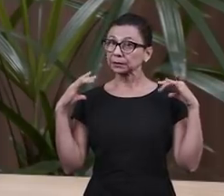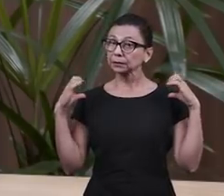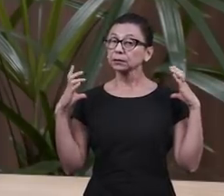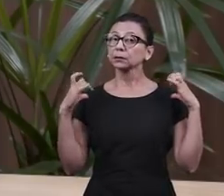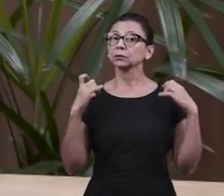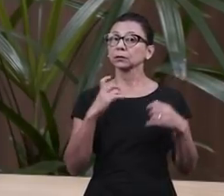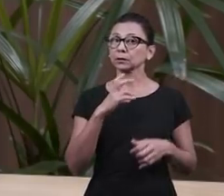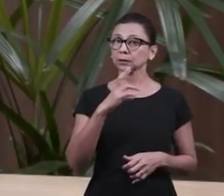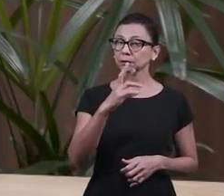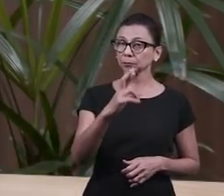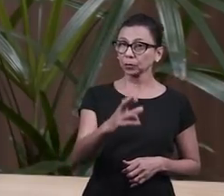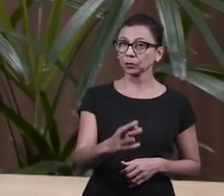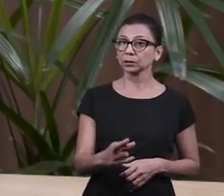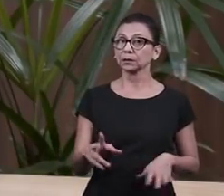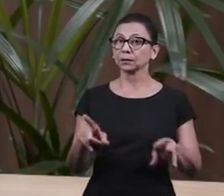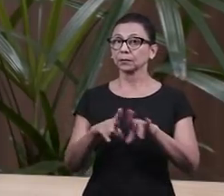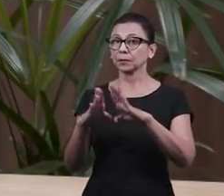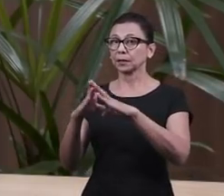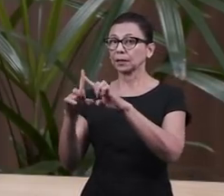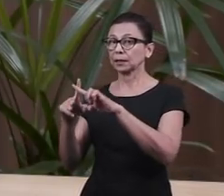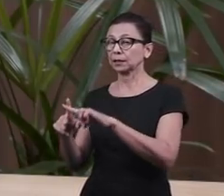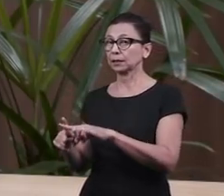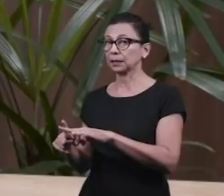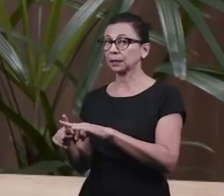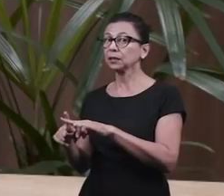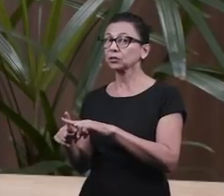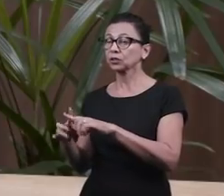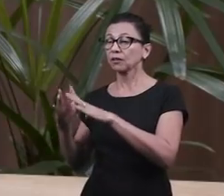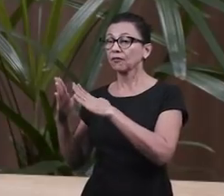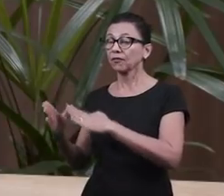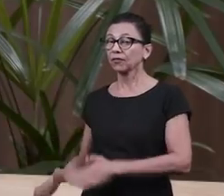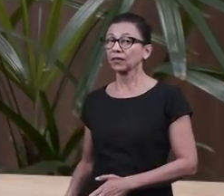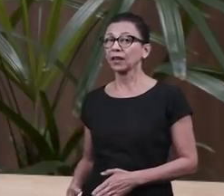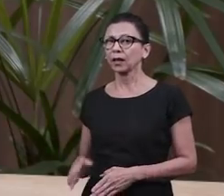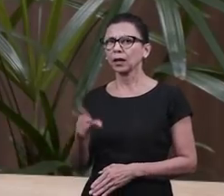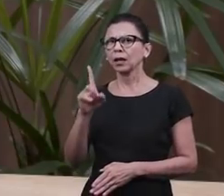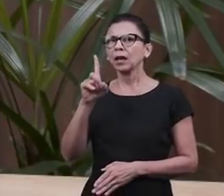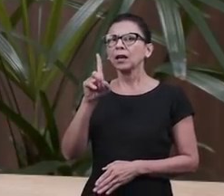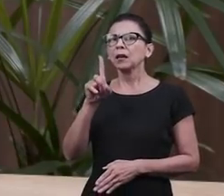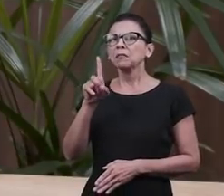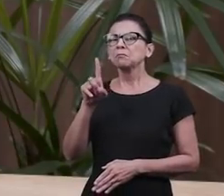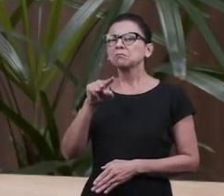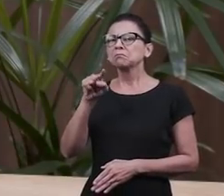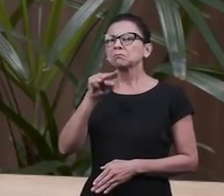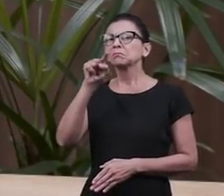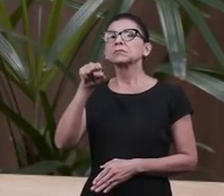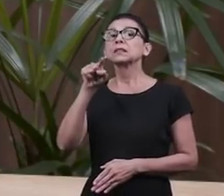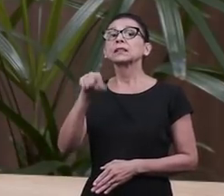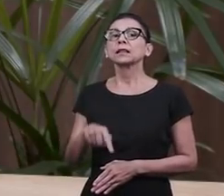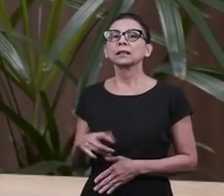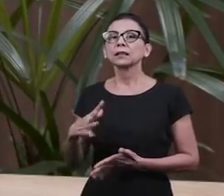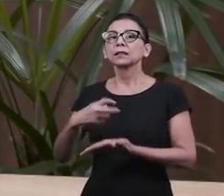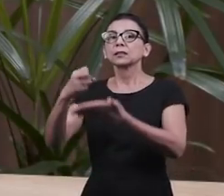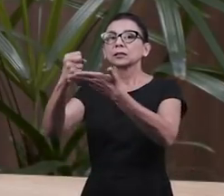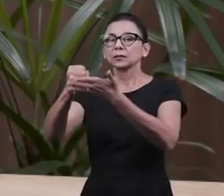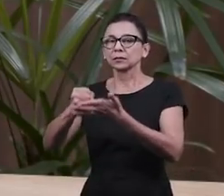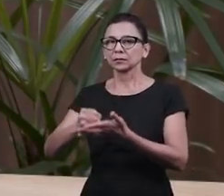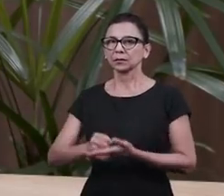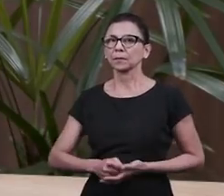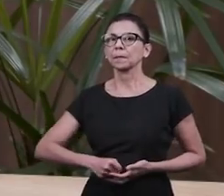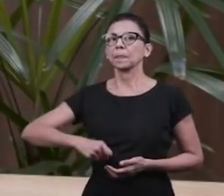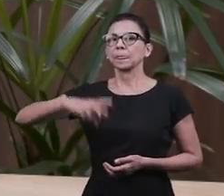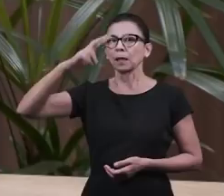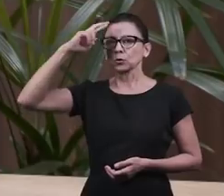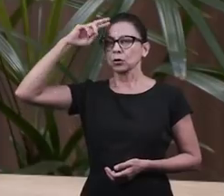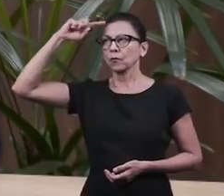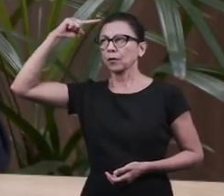enviará os seus anjos aos 4 cantos da terra para recolher os